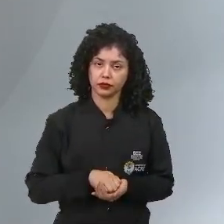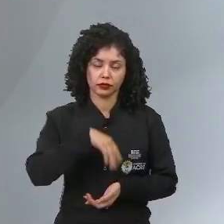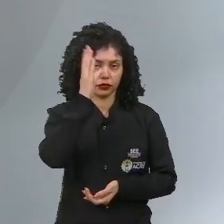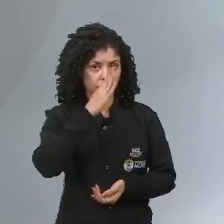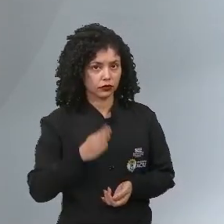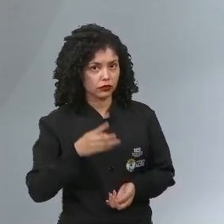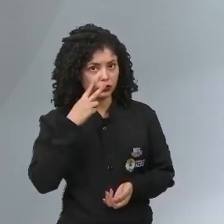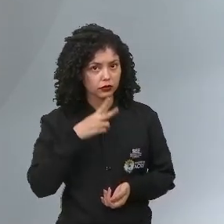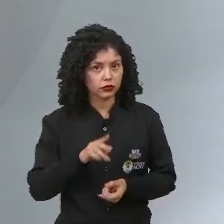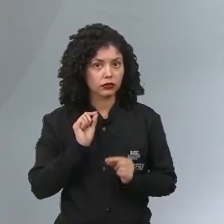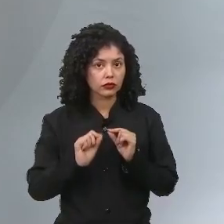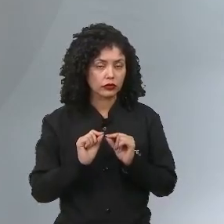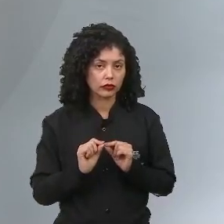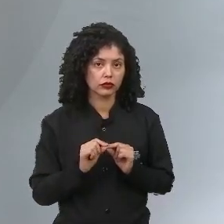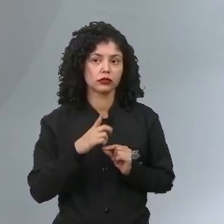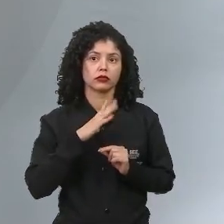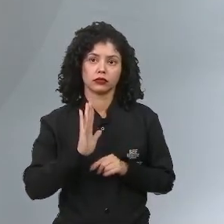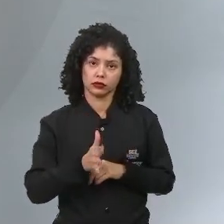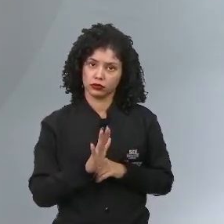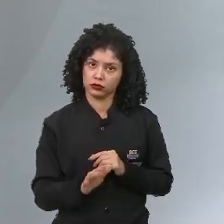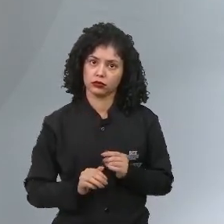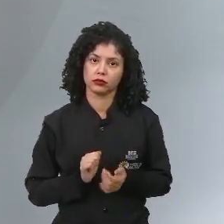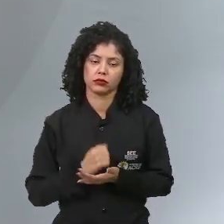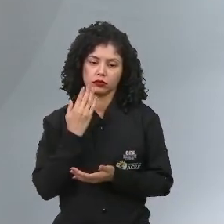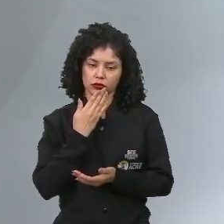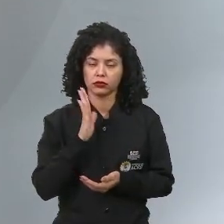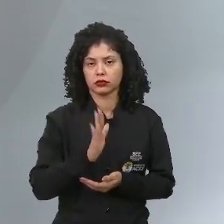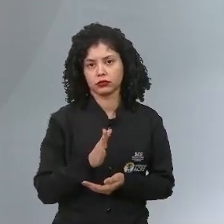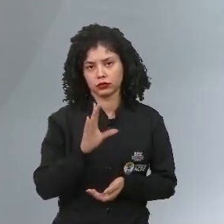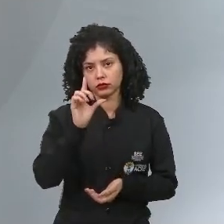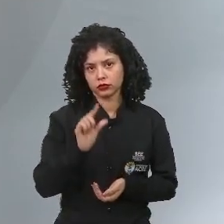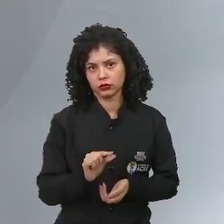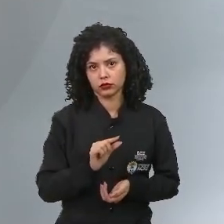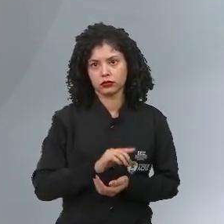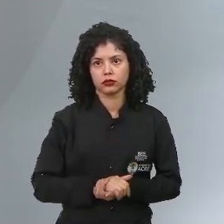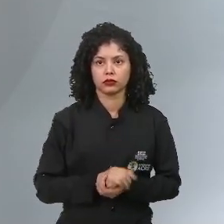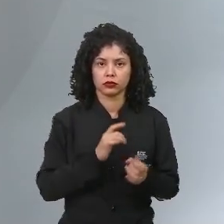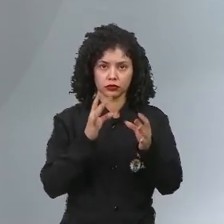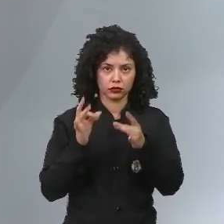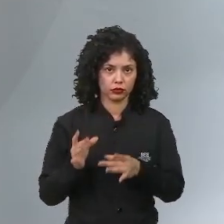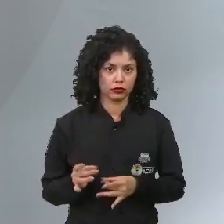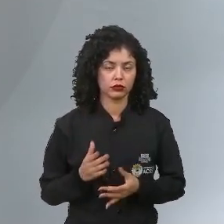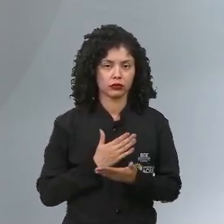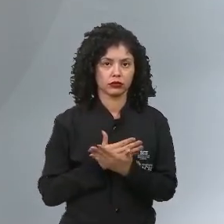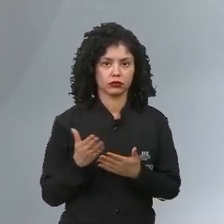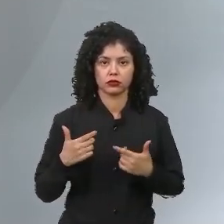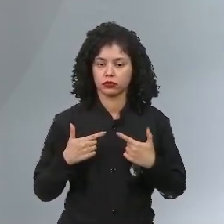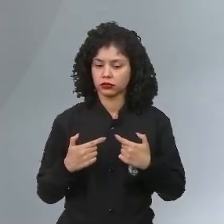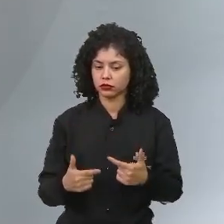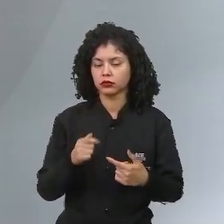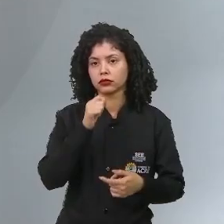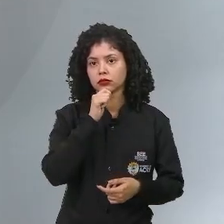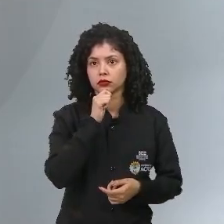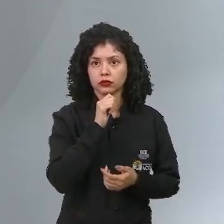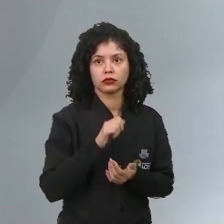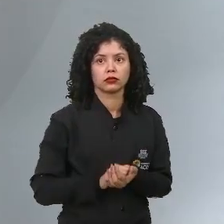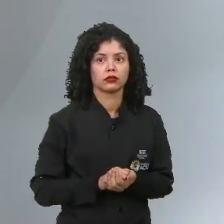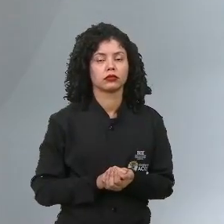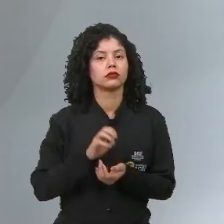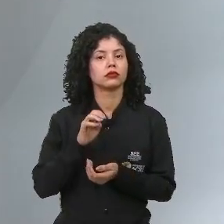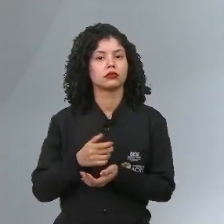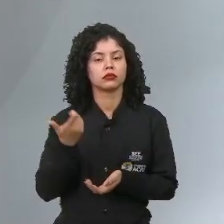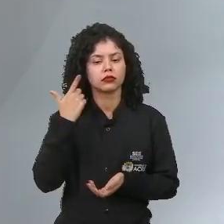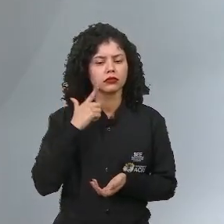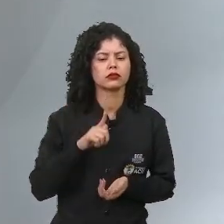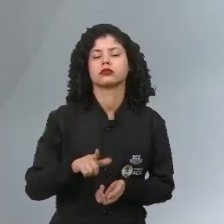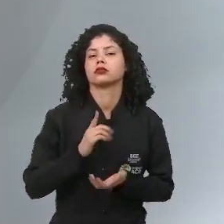visto que o açúcar já tinha enfraquecido um pouco a sua comercialização. Então, inicia a Guerra dos Emboabas justamente para ver quem